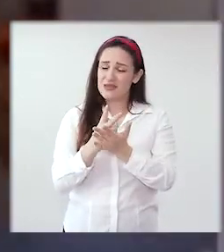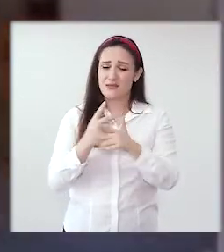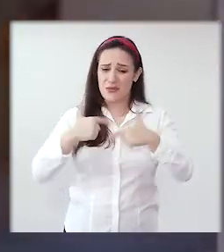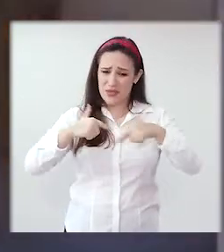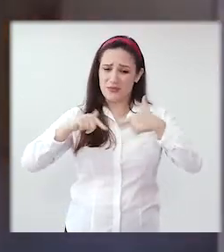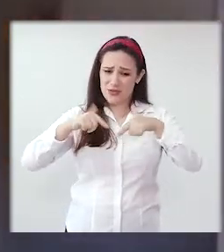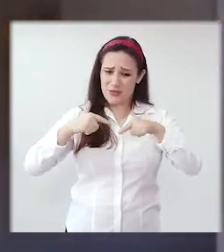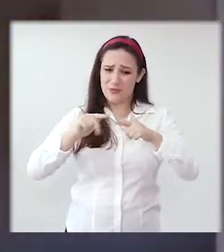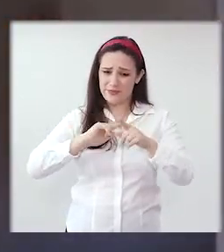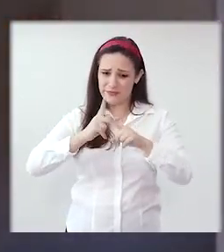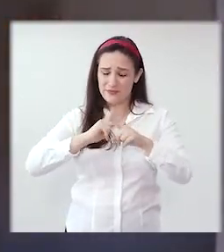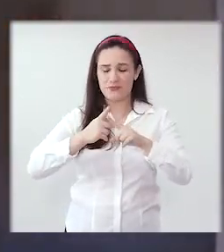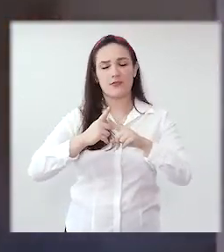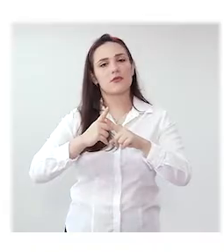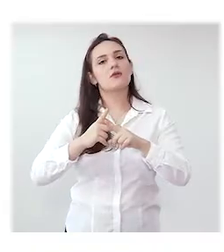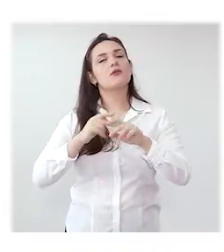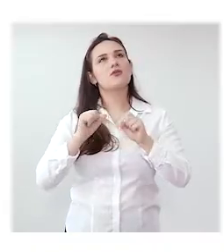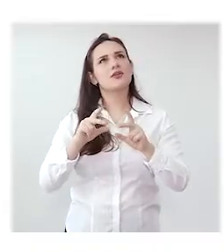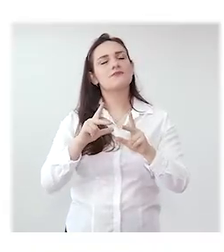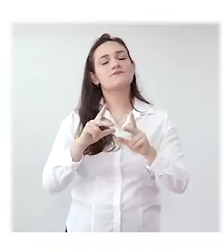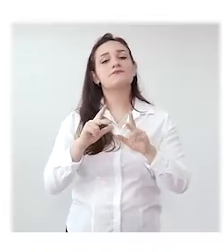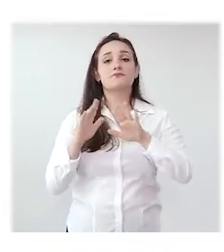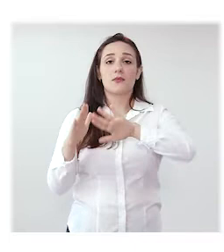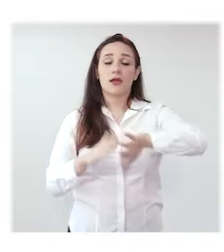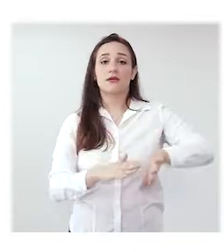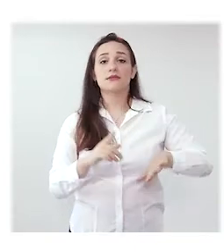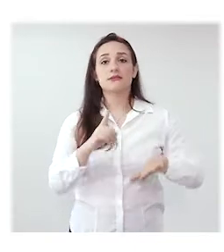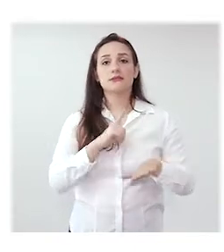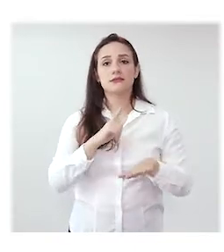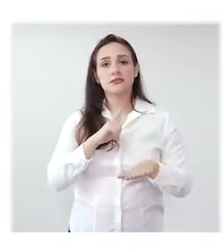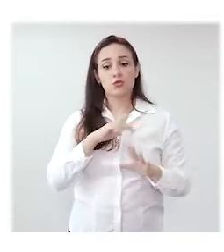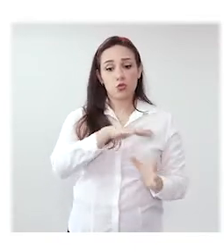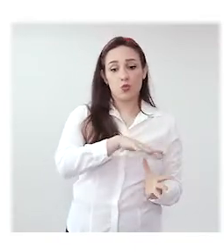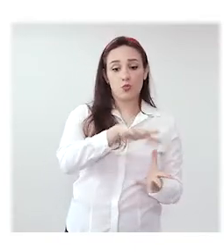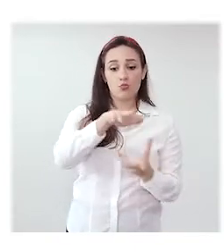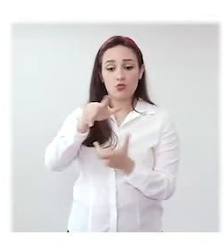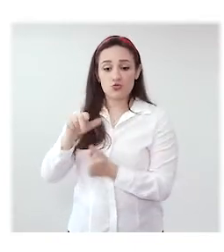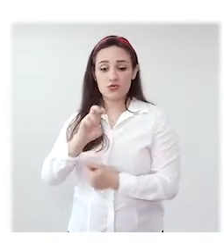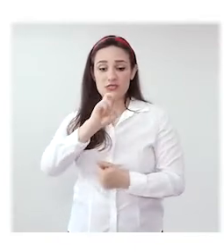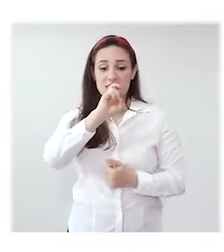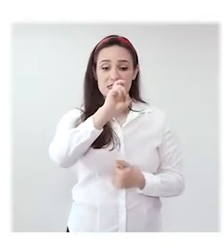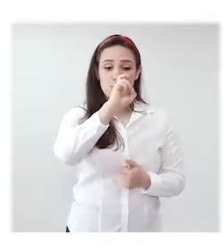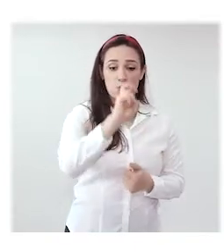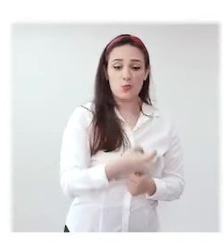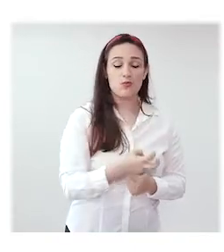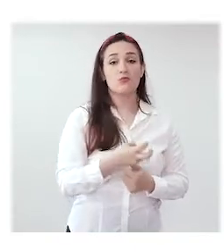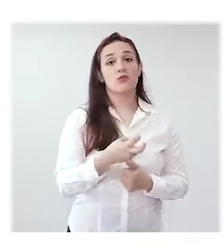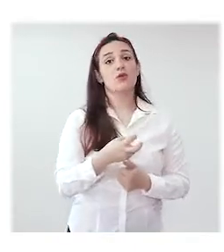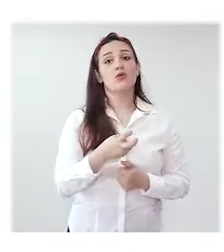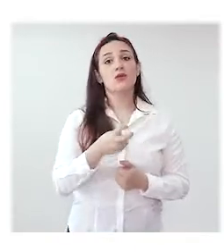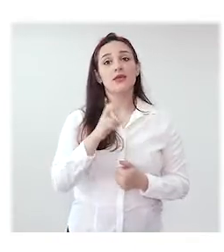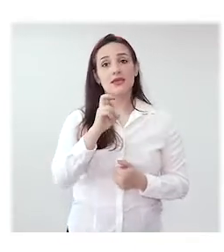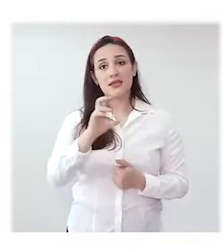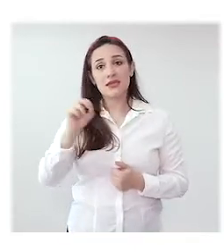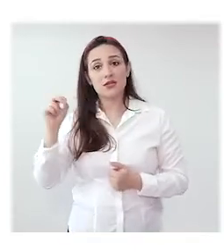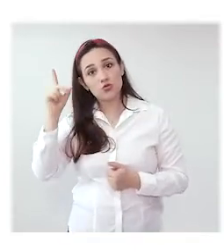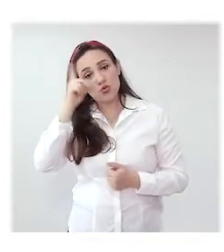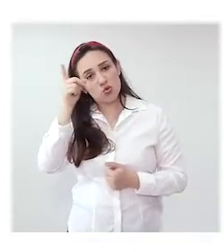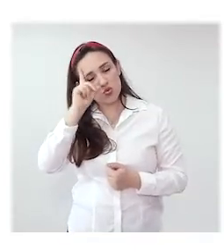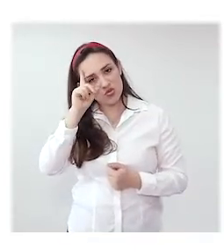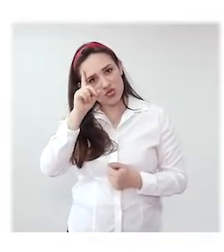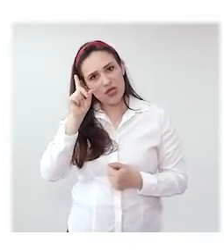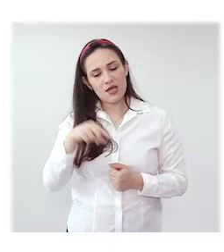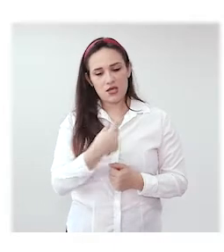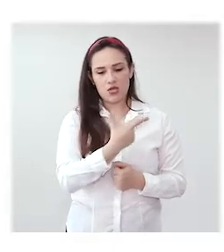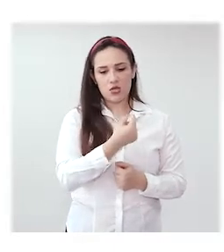No mundo, são 5.500 acidentes por dia, 200 milhões por ano. É como se